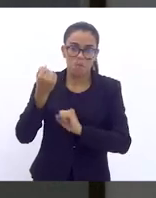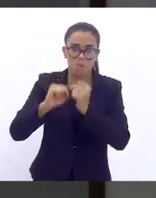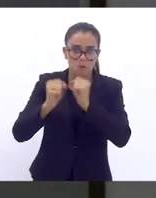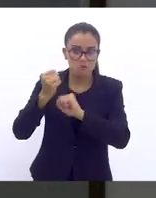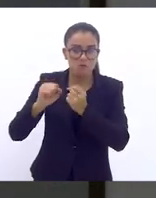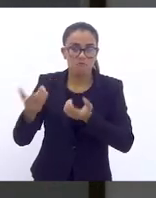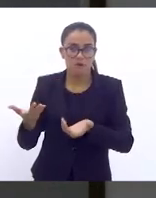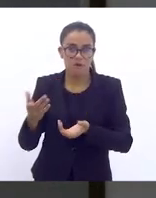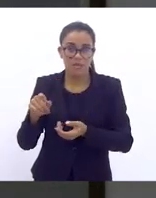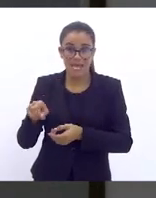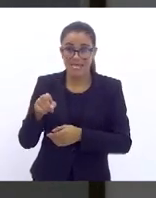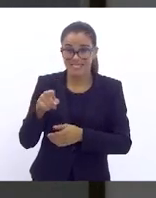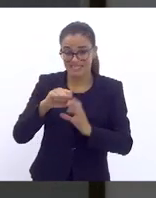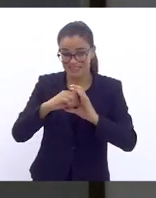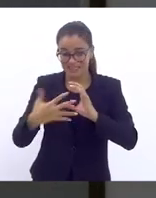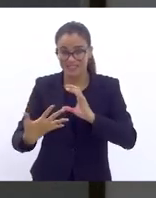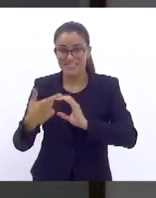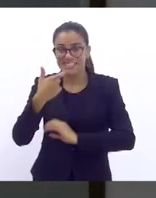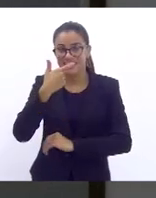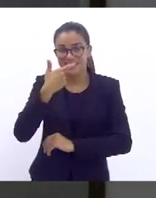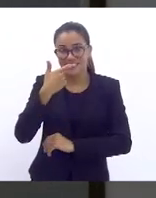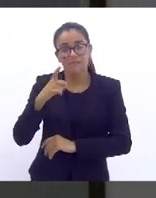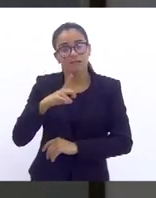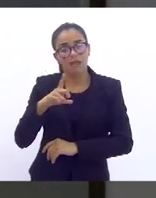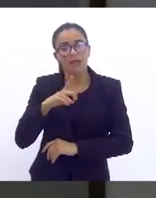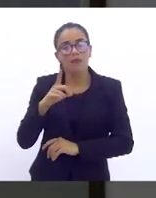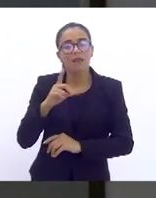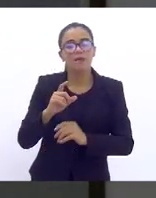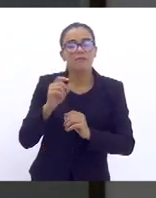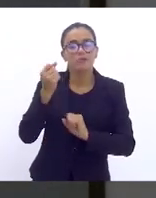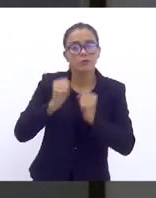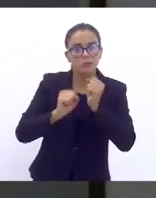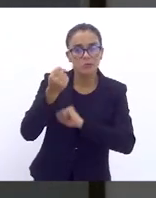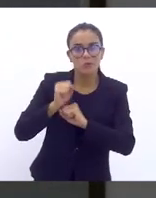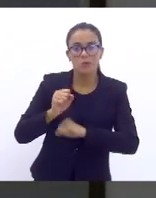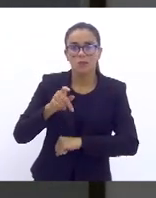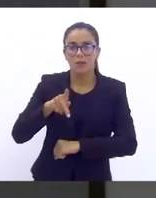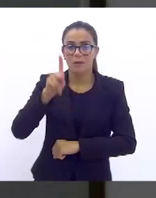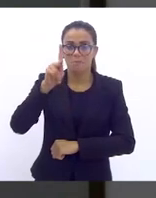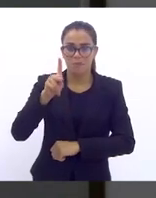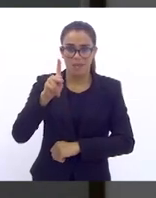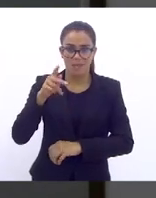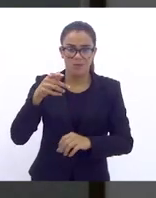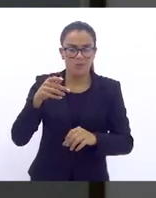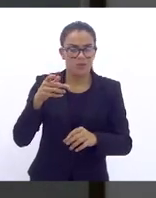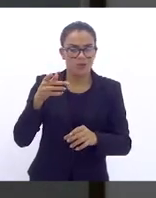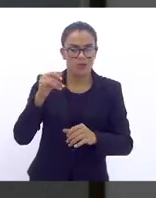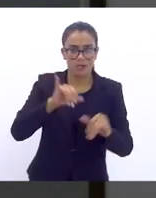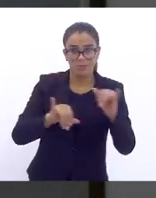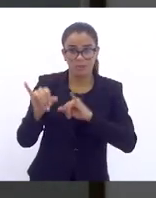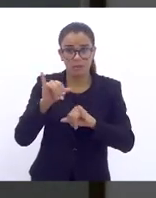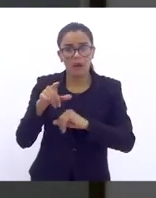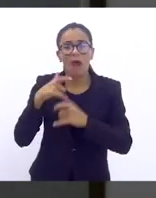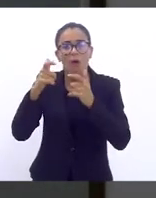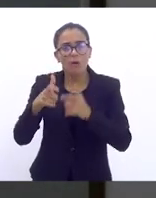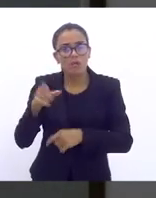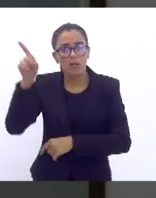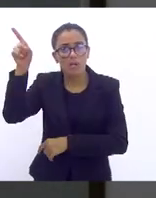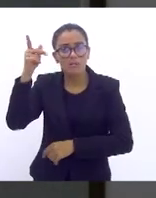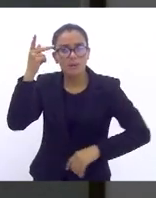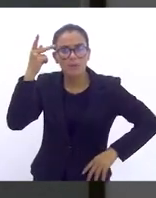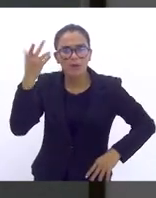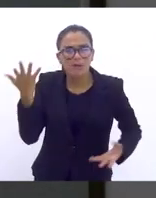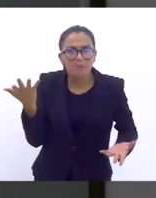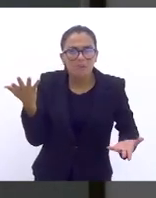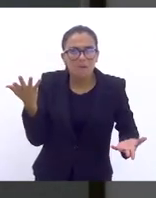característica a gente tem a indústria petroquímica mas a indústria de plástico em São Paulo quais foram aonde é que a gente